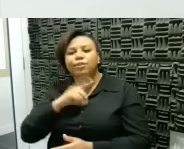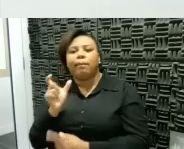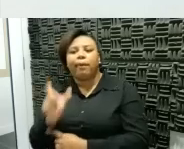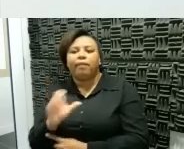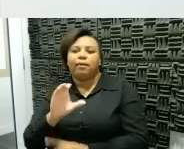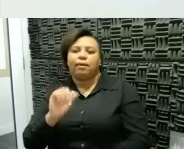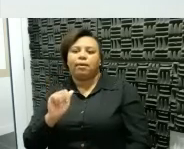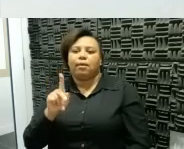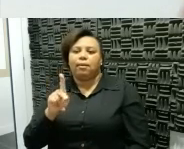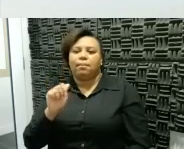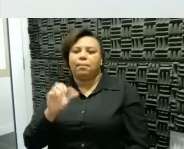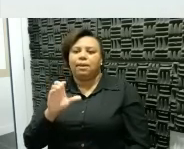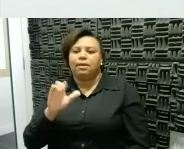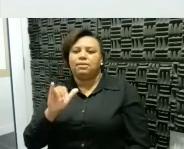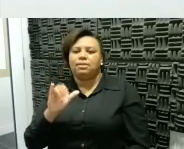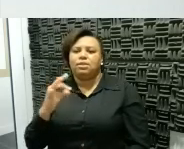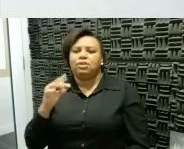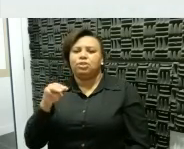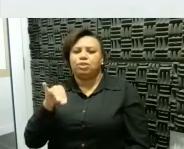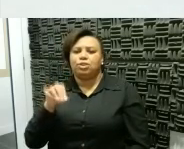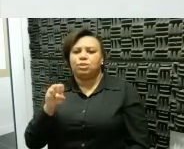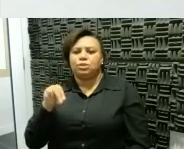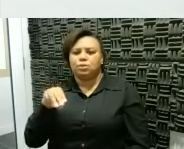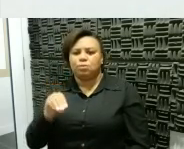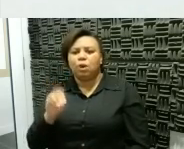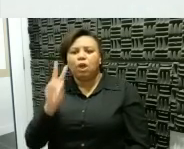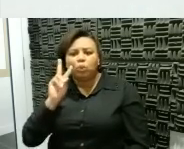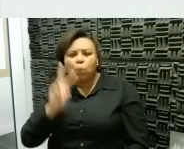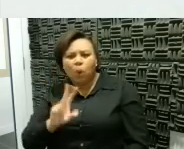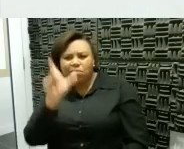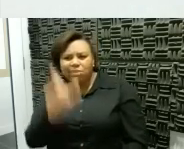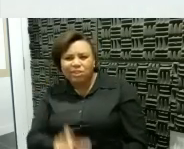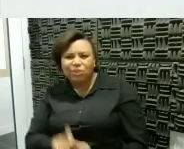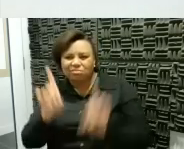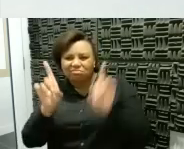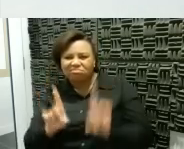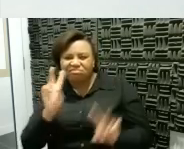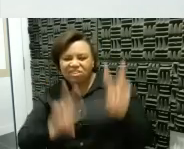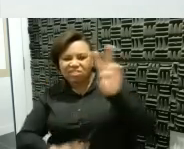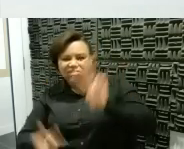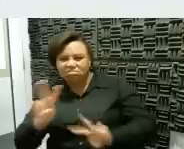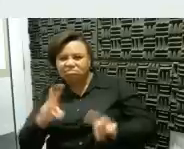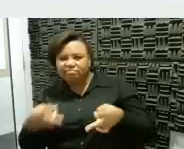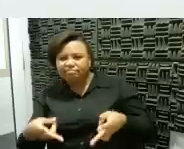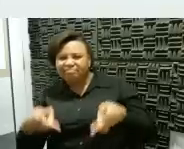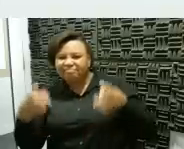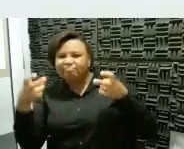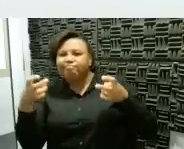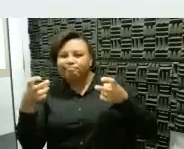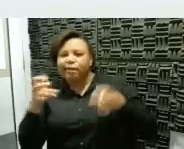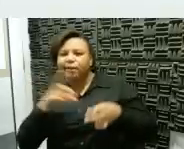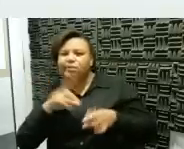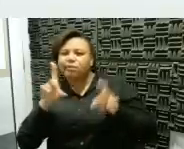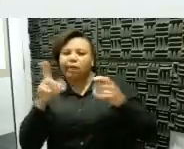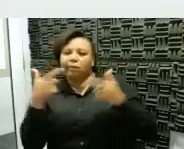olha paraa pessoa com deficiência eh muitas vezes visivelmente vê que ela tem uma deficiência física uma deficiência auditiva